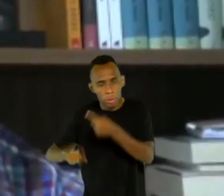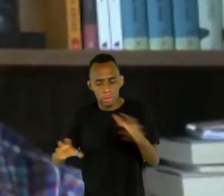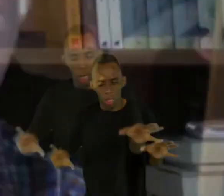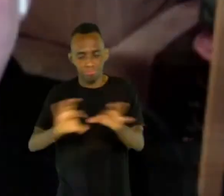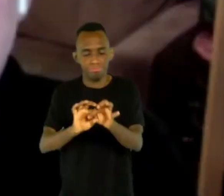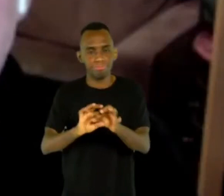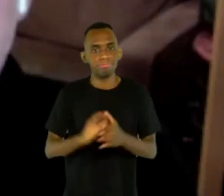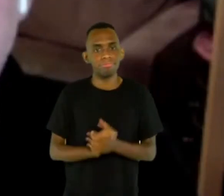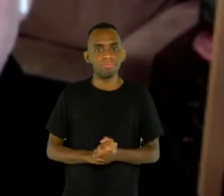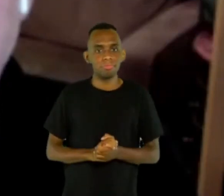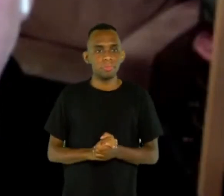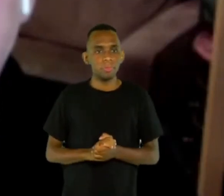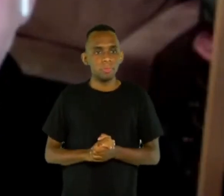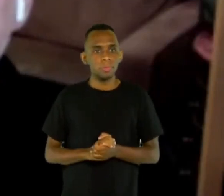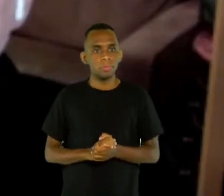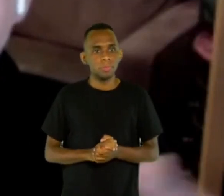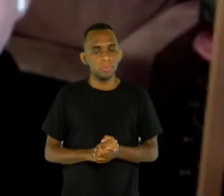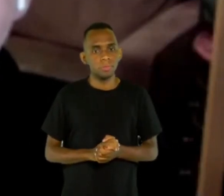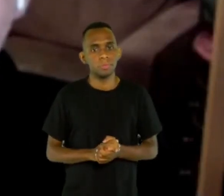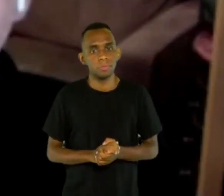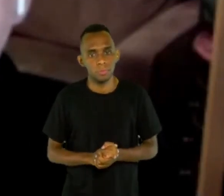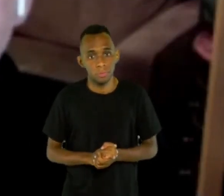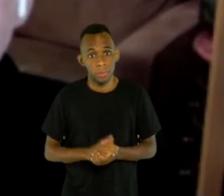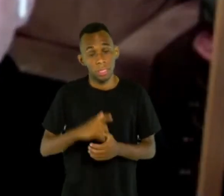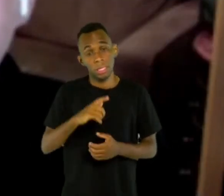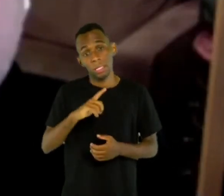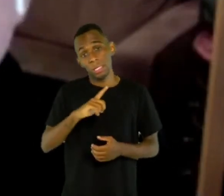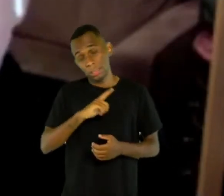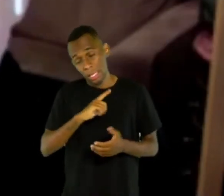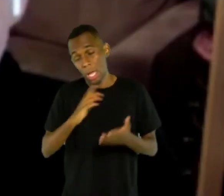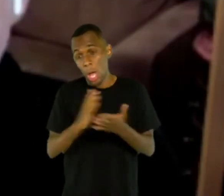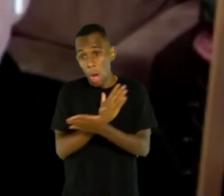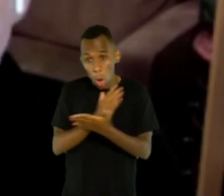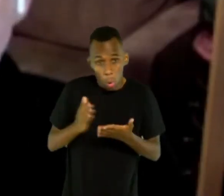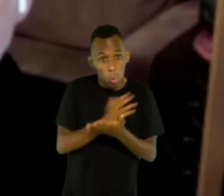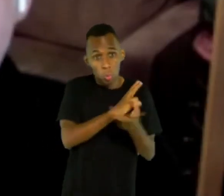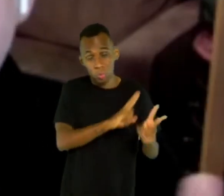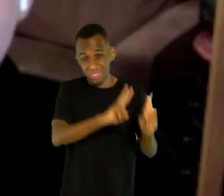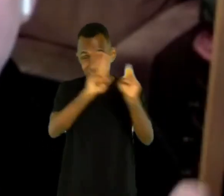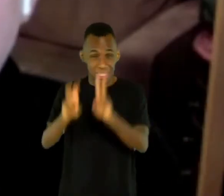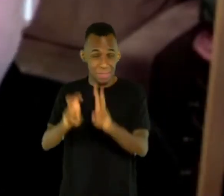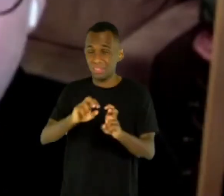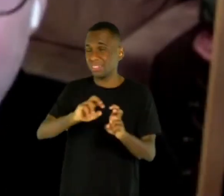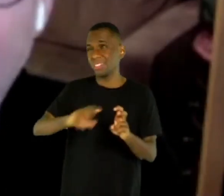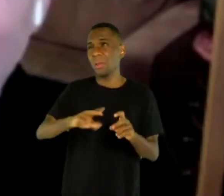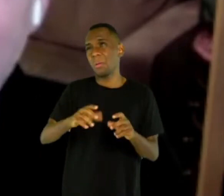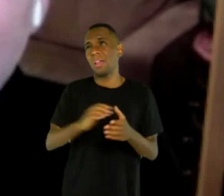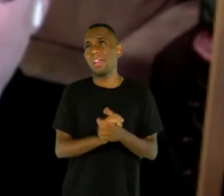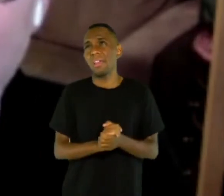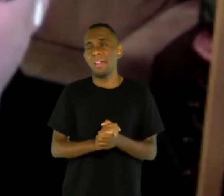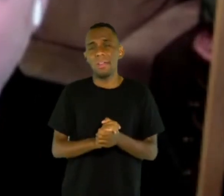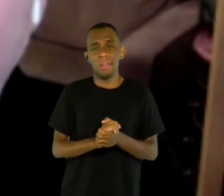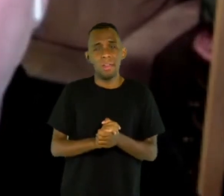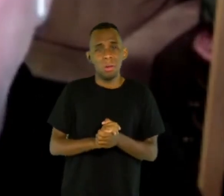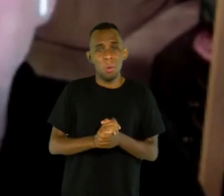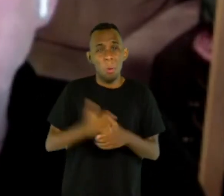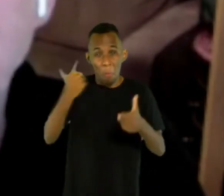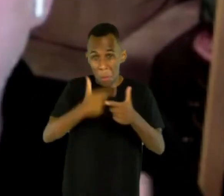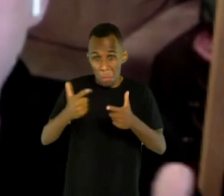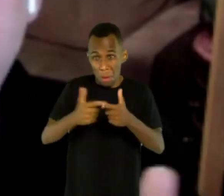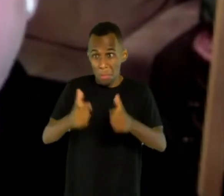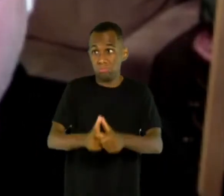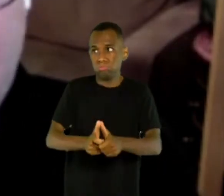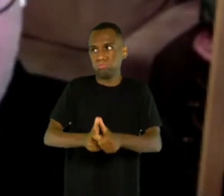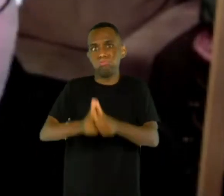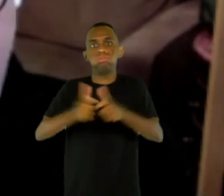tem algumas das questões que eu trato aí que, na verdade, até não são contemporâneas, né? Quer dizer, não são do presente imediato que a gente vive.